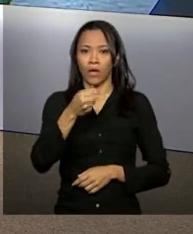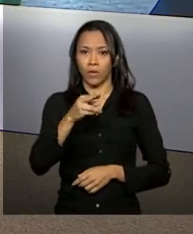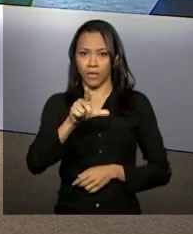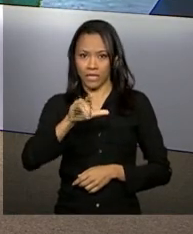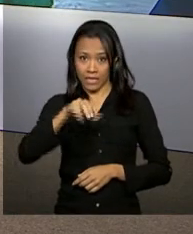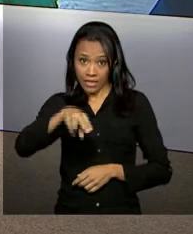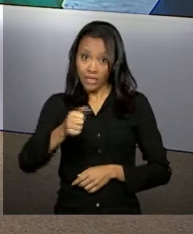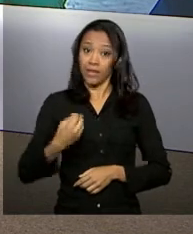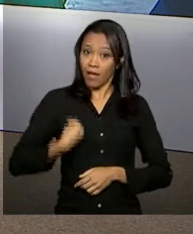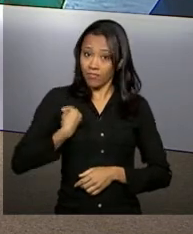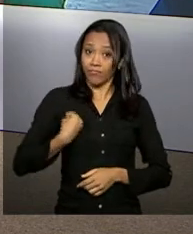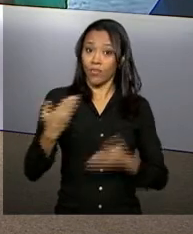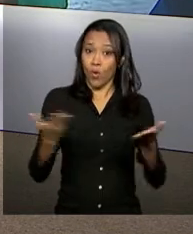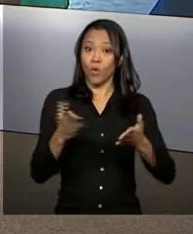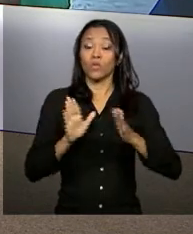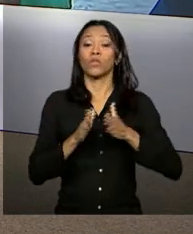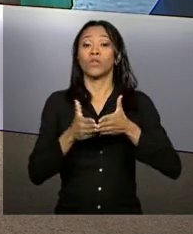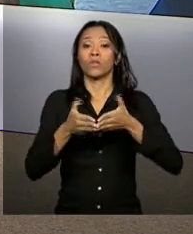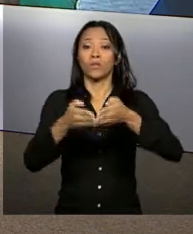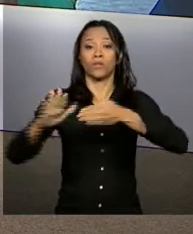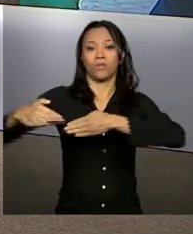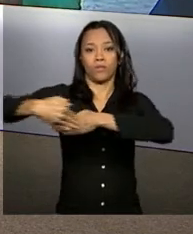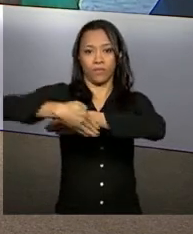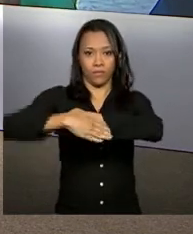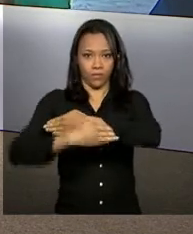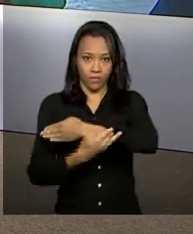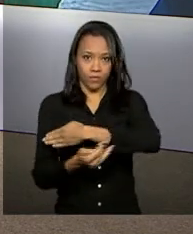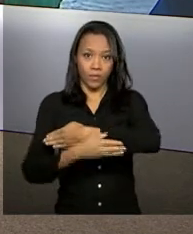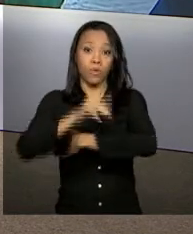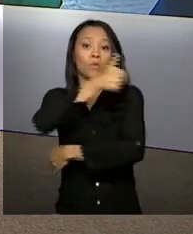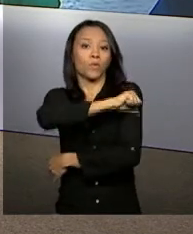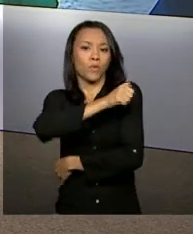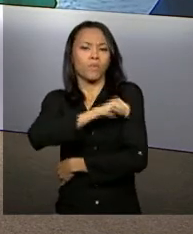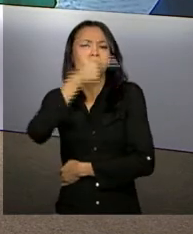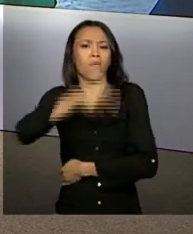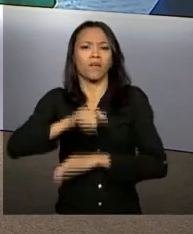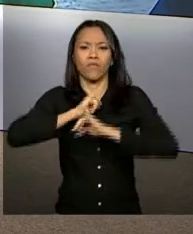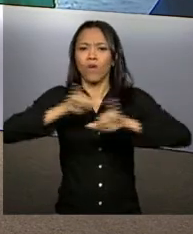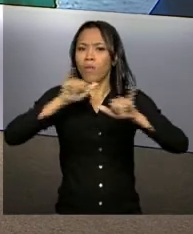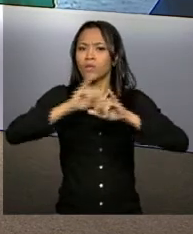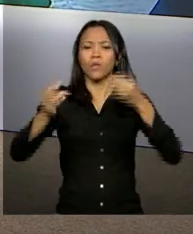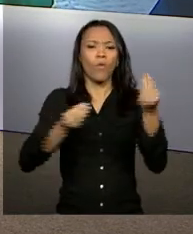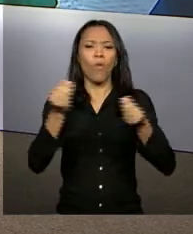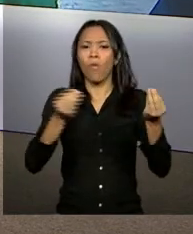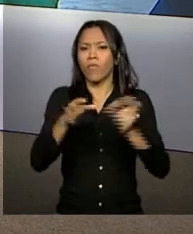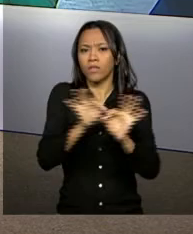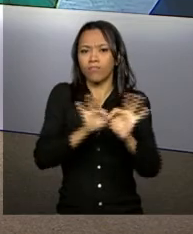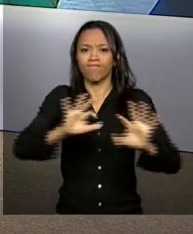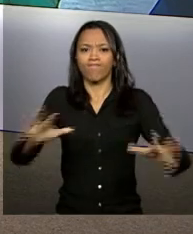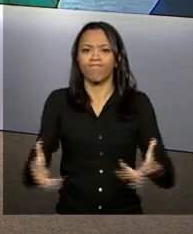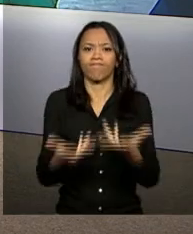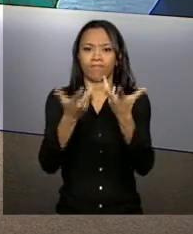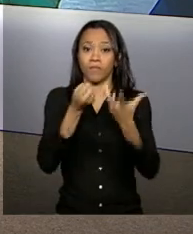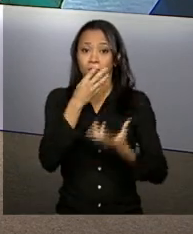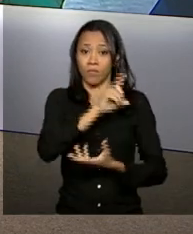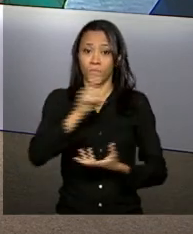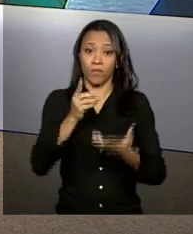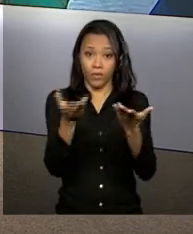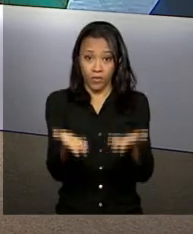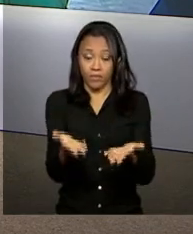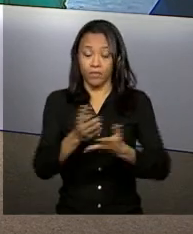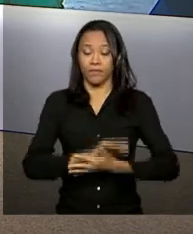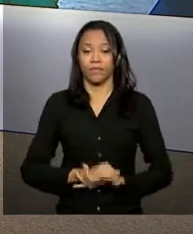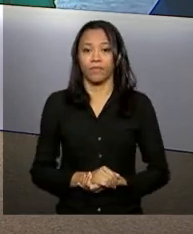de containers do porto do Rio de Janeiro no cais do Caju e tem mais informações sobre a cerimônia Bom dia Carolina